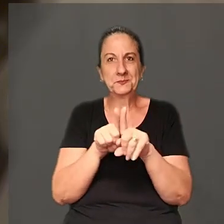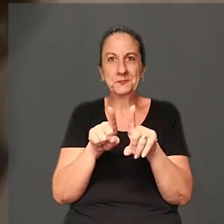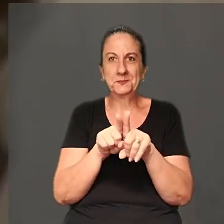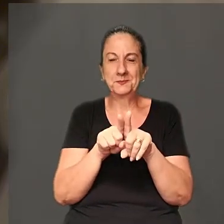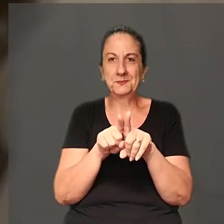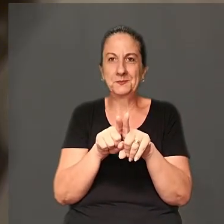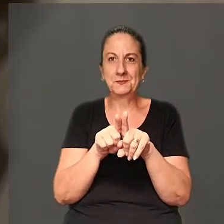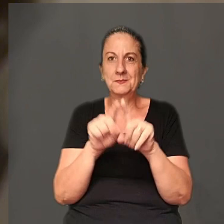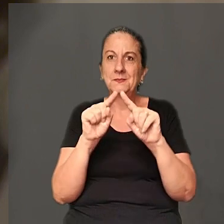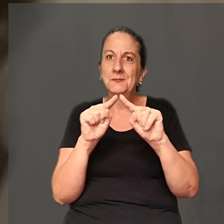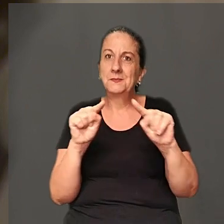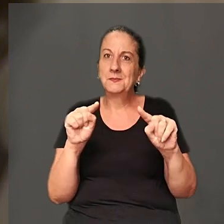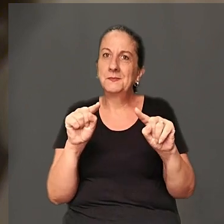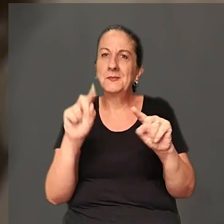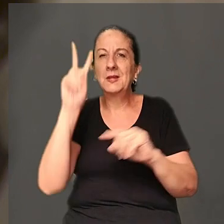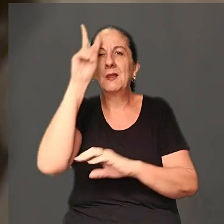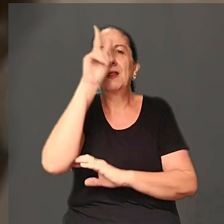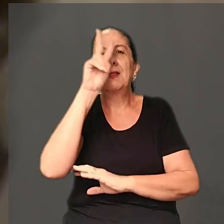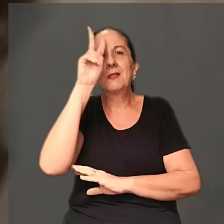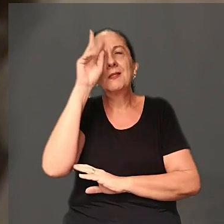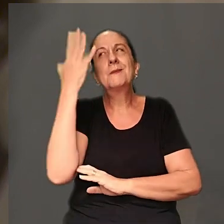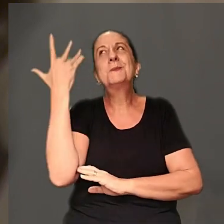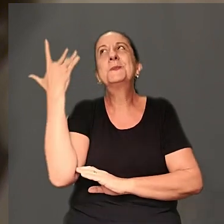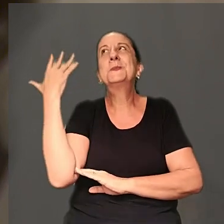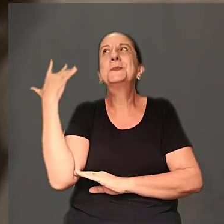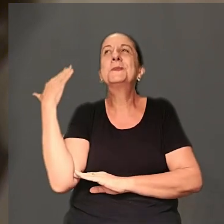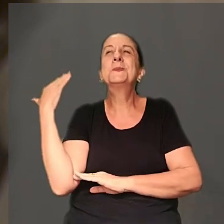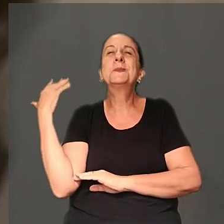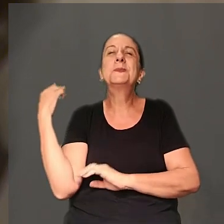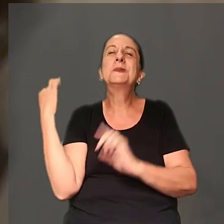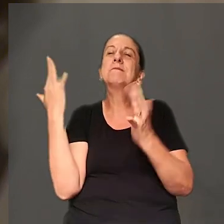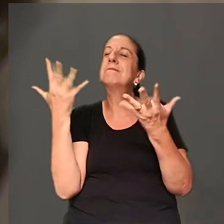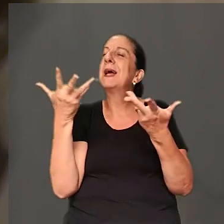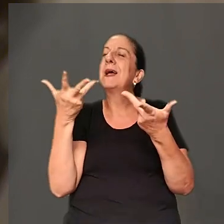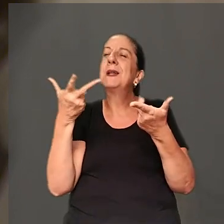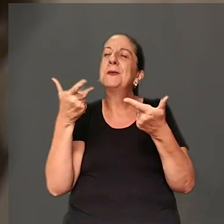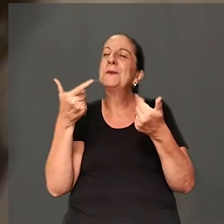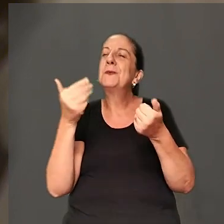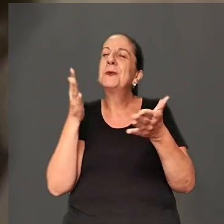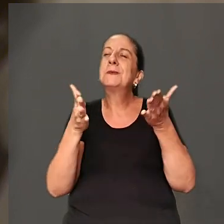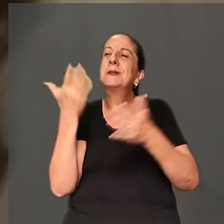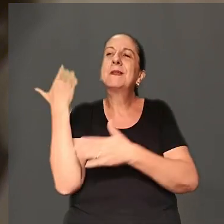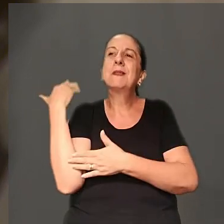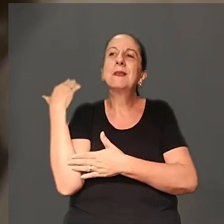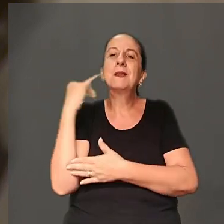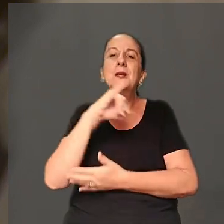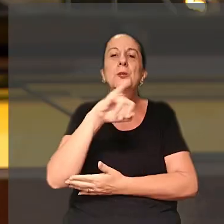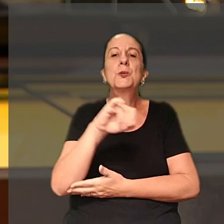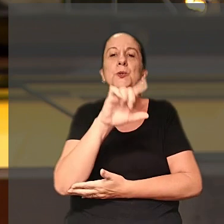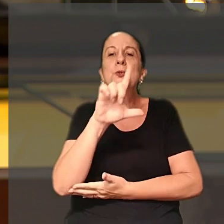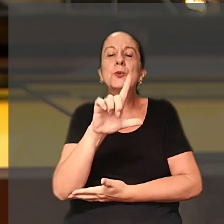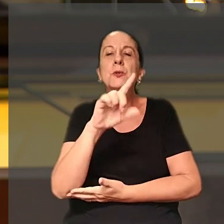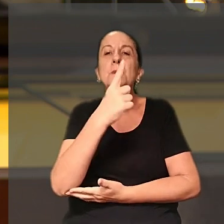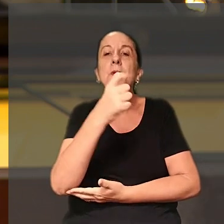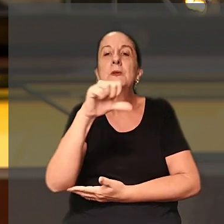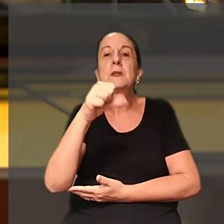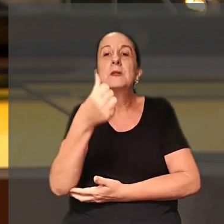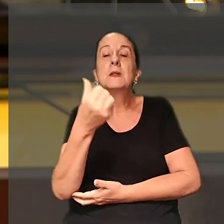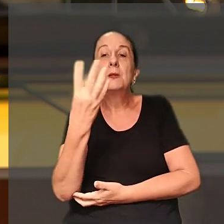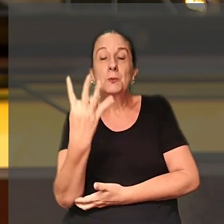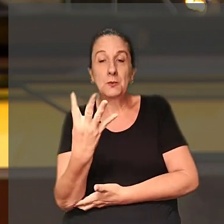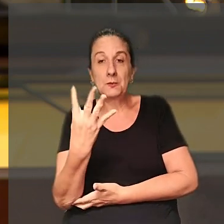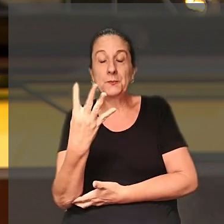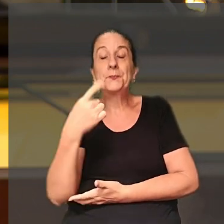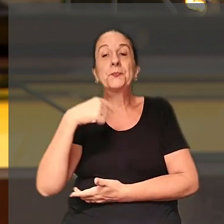irresponsáveis, mas eu tenho lembranças extraordinárias daquele tempo. Julho de